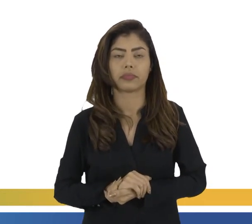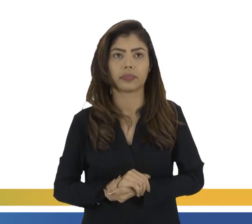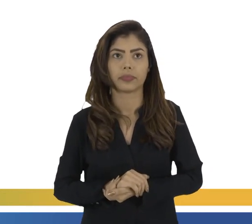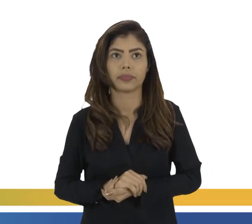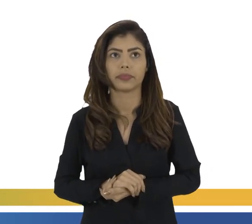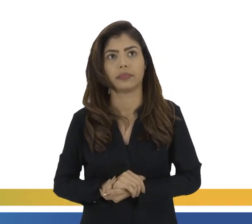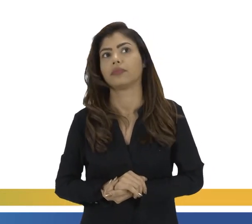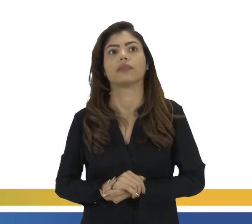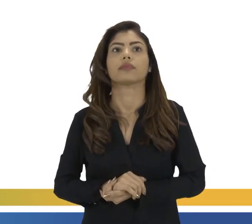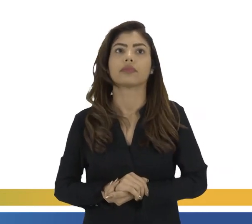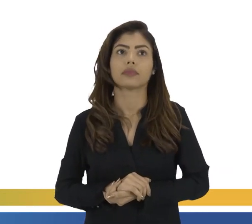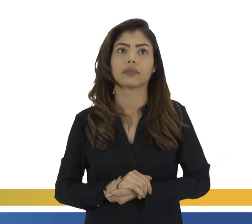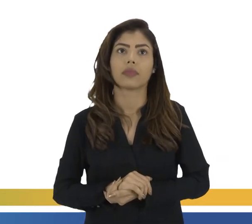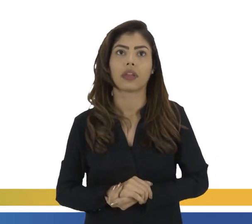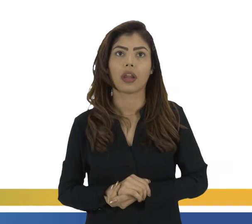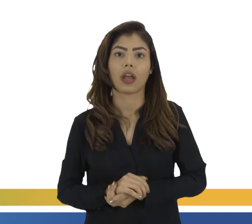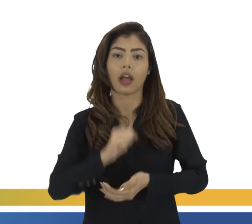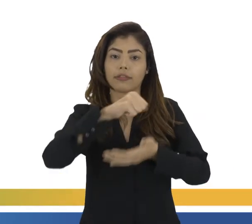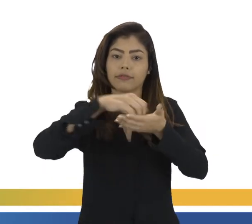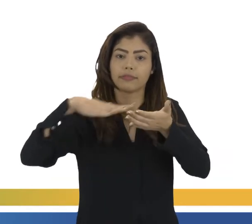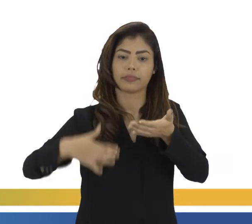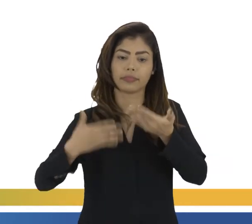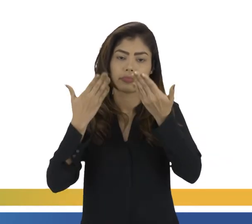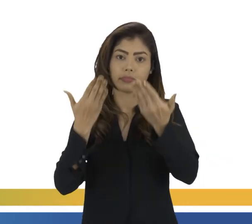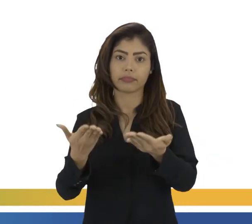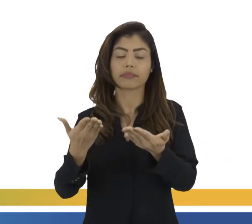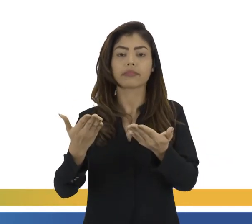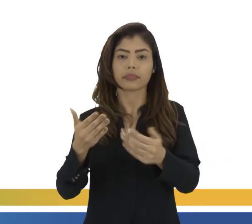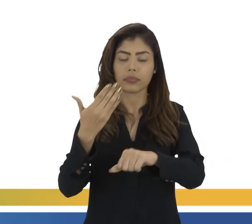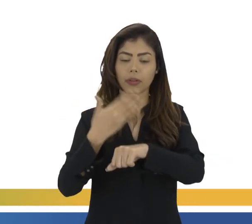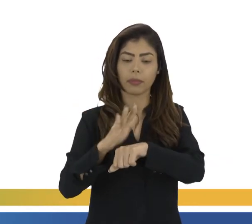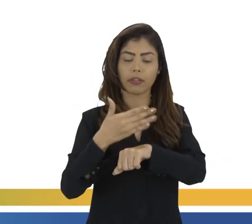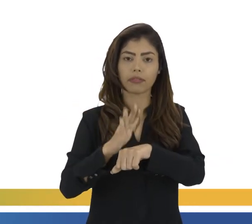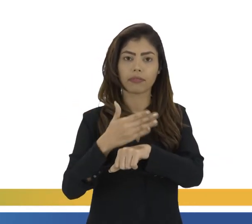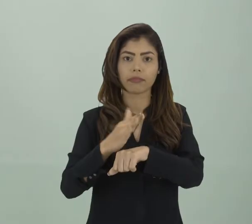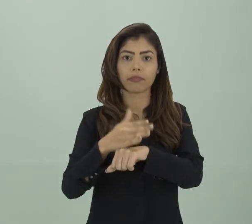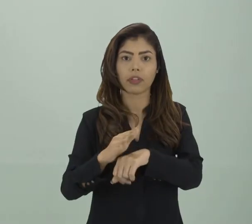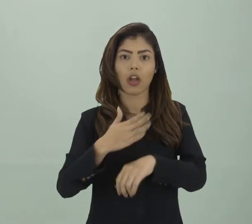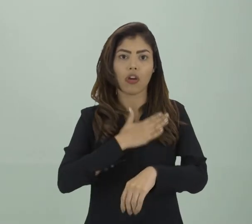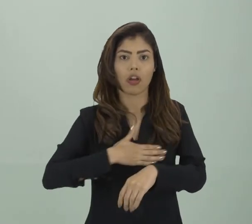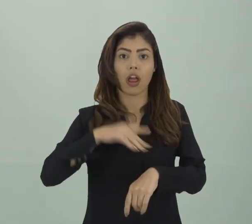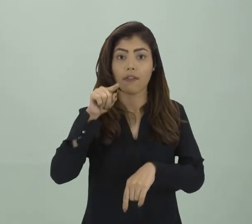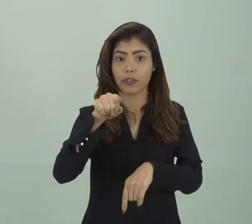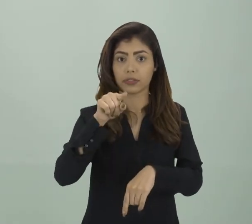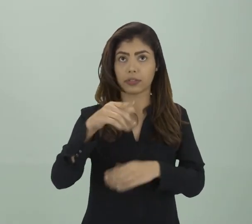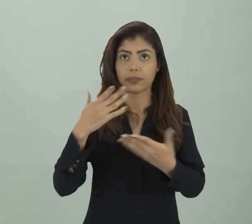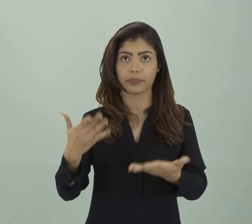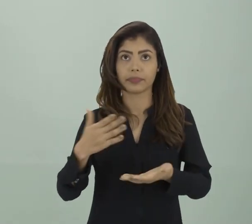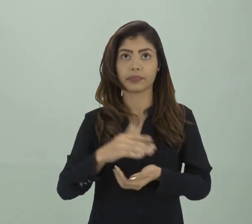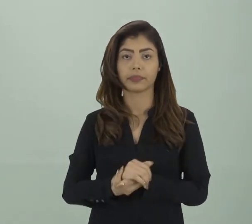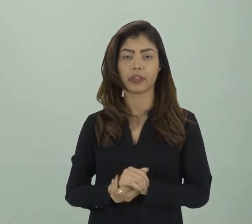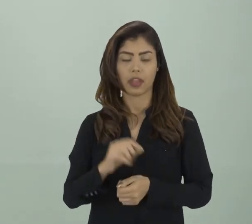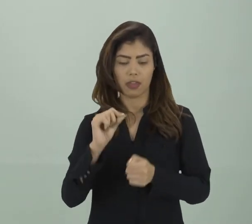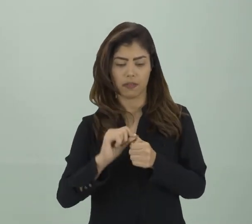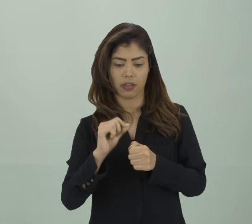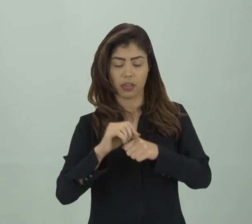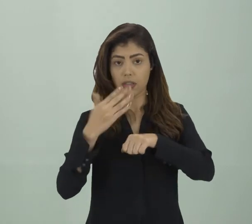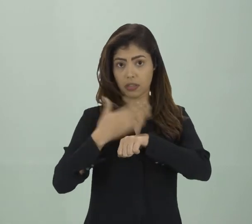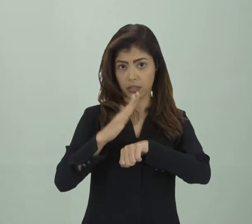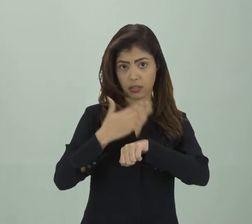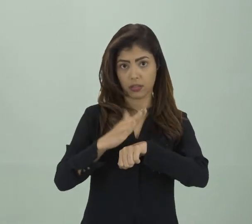lá. Essa atividade é uma atividade prática que eu gostaria que vocês